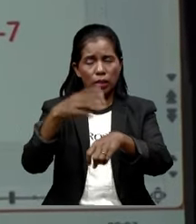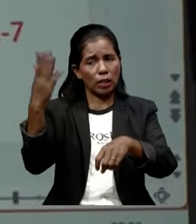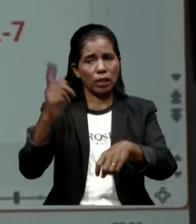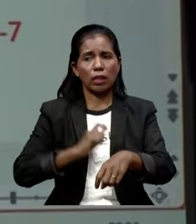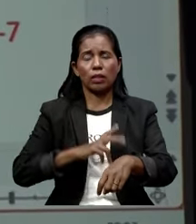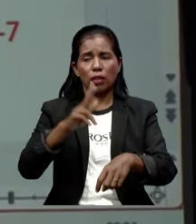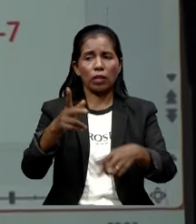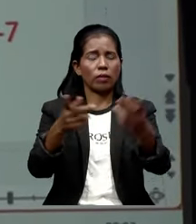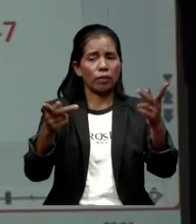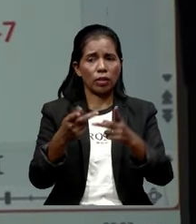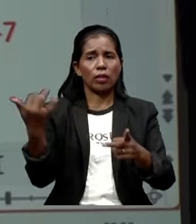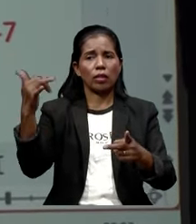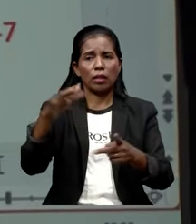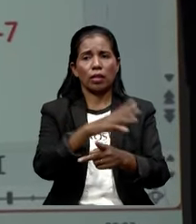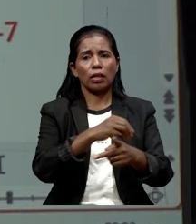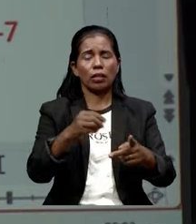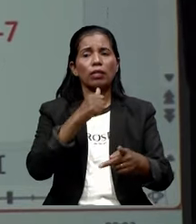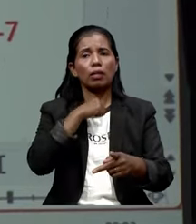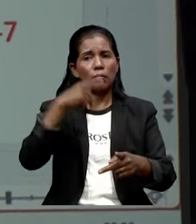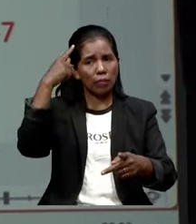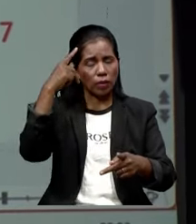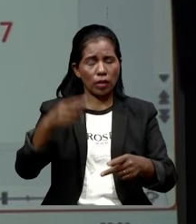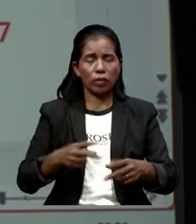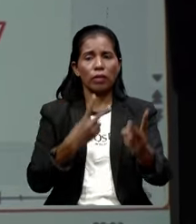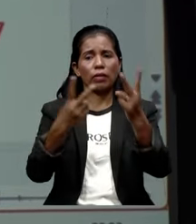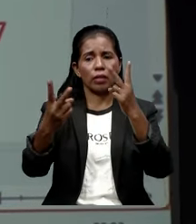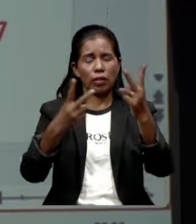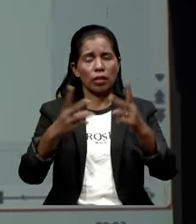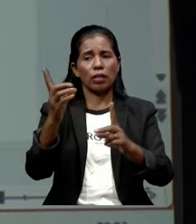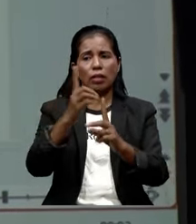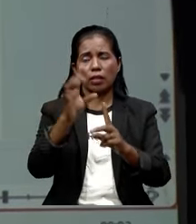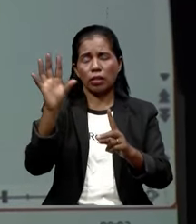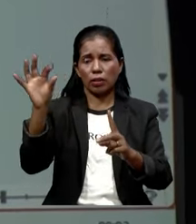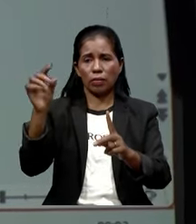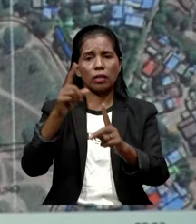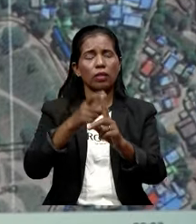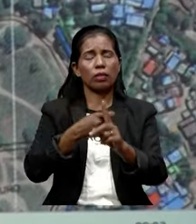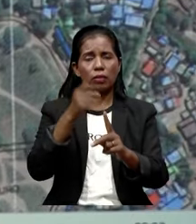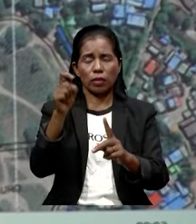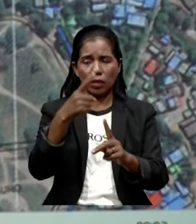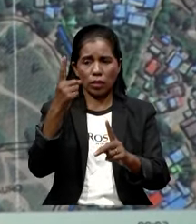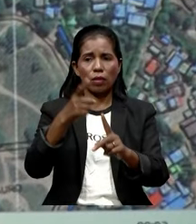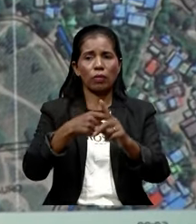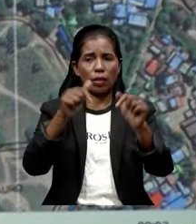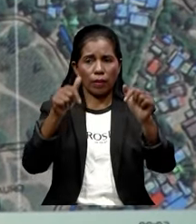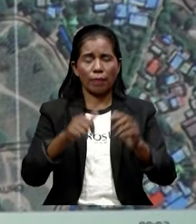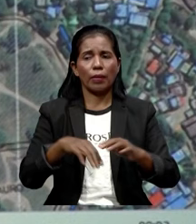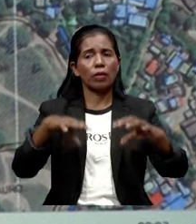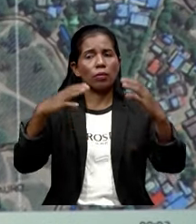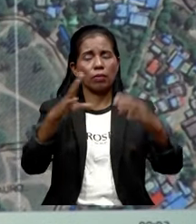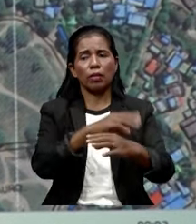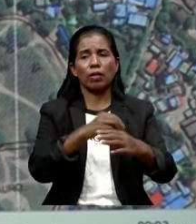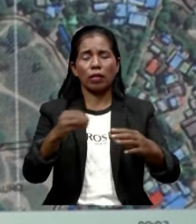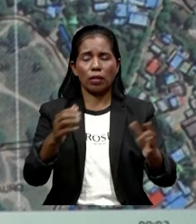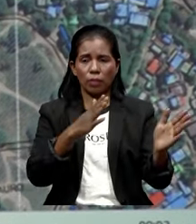no mos fatem Sira nebe sua santidade Papa Francisco ato visita e a loron sia to loron sanou de seguida fulangne. Comissão organizadora